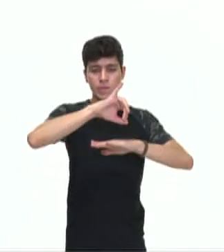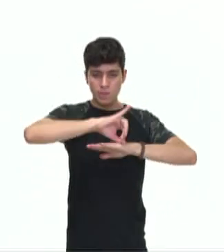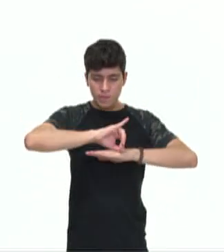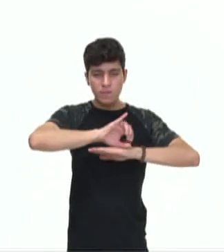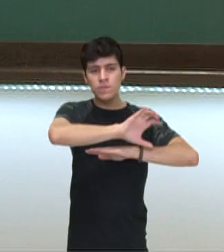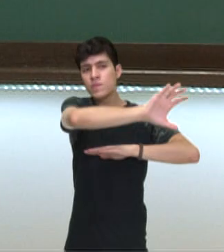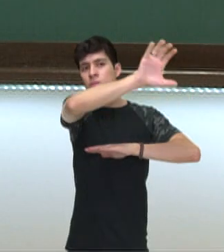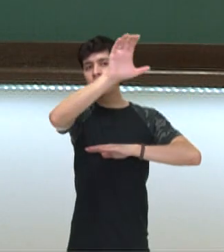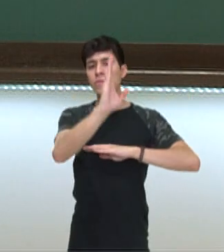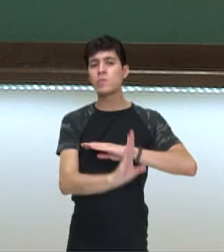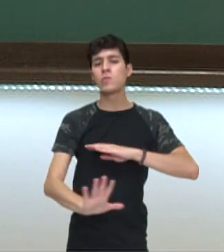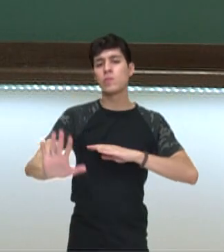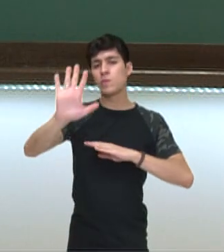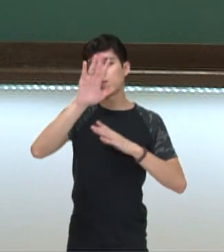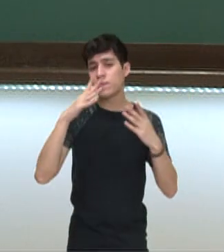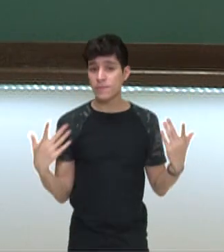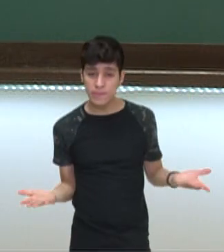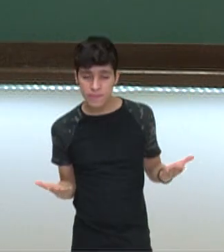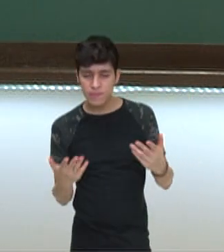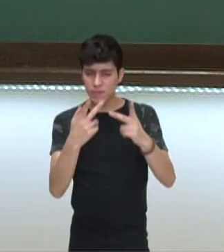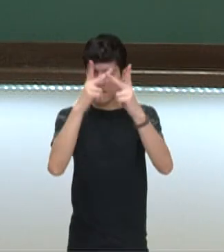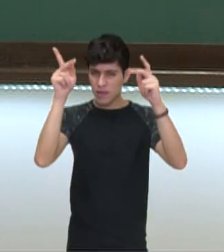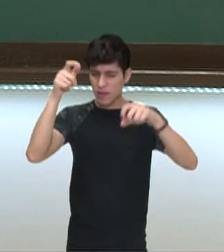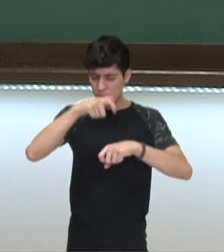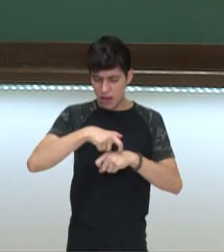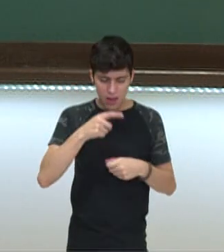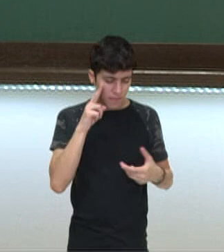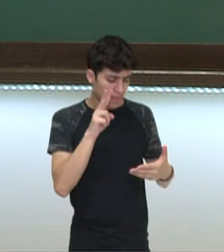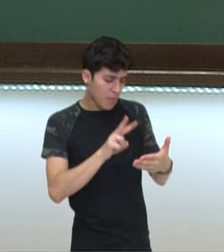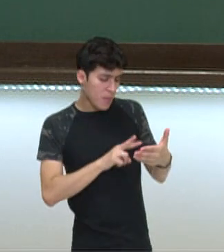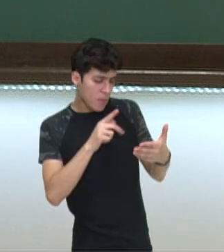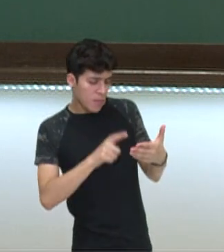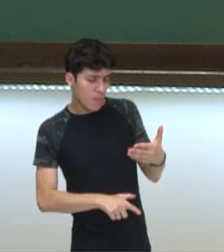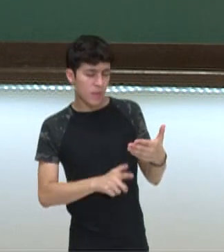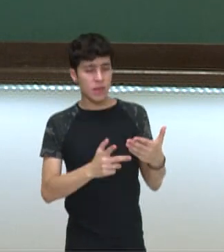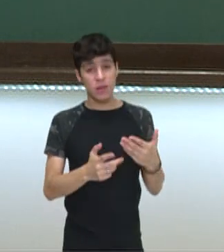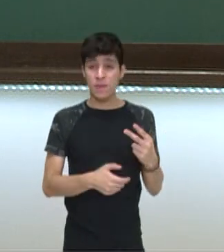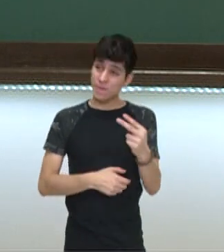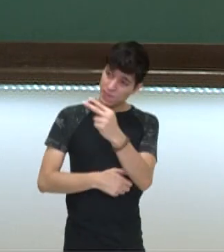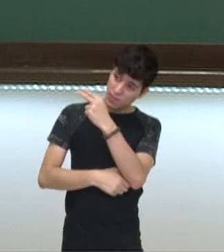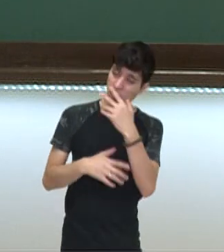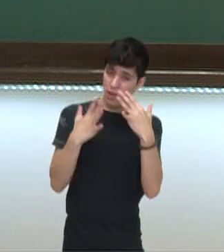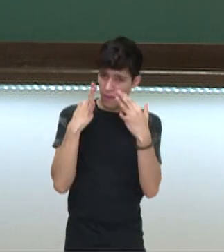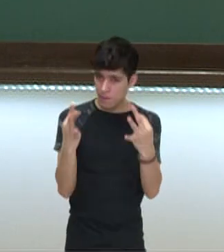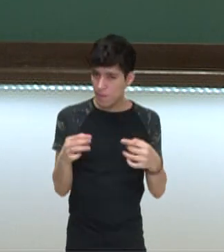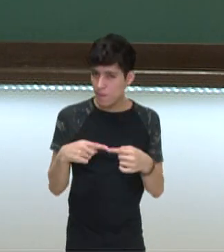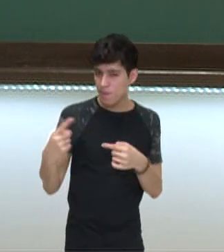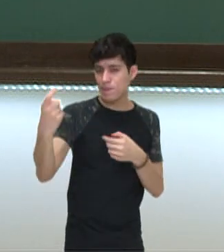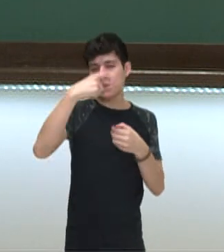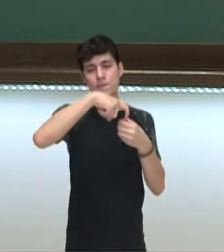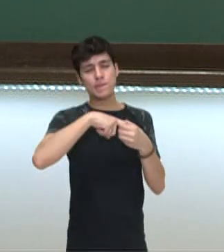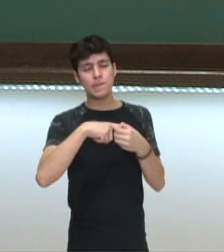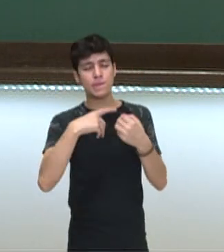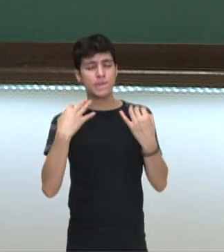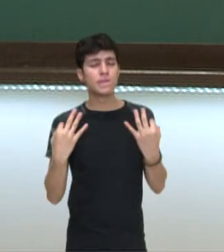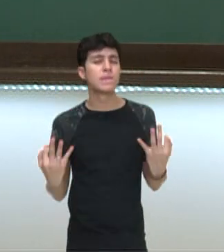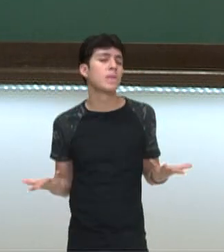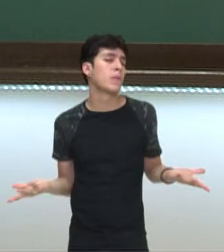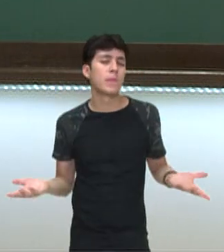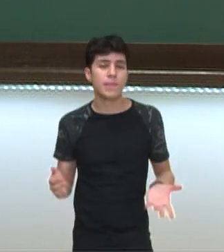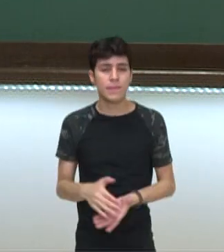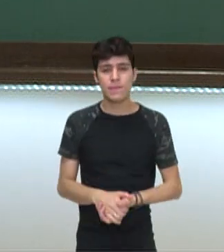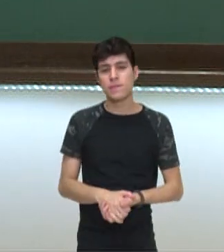no cenário nacional? Vocês vão ter aí um tempinho para reler o texto, dar uma olhada com atenção, e eu já retorno com a alternativa correta